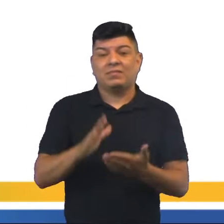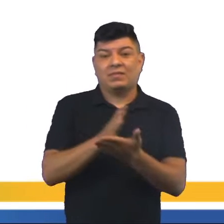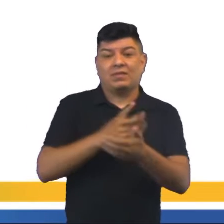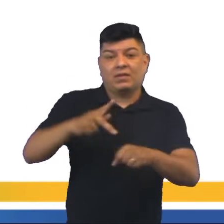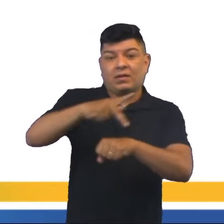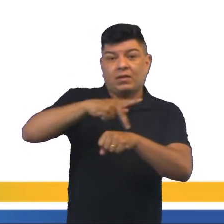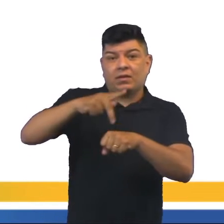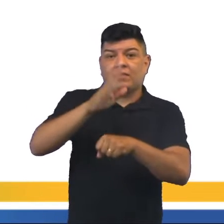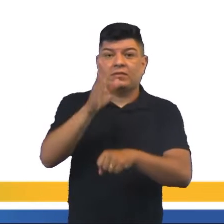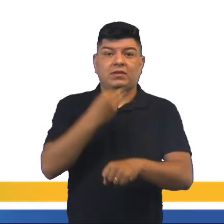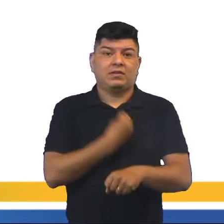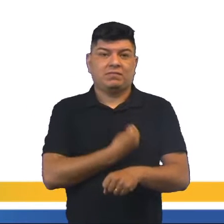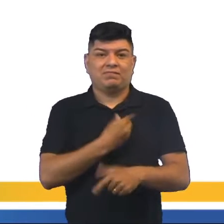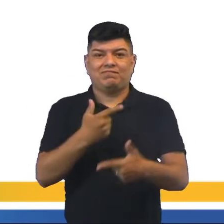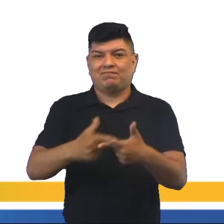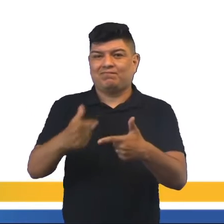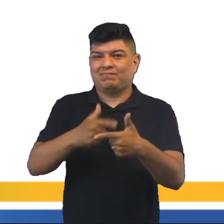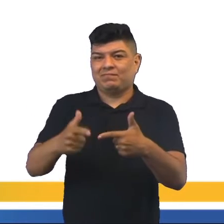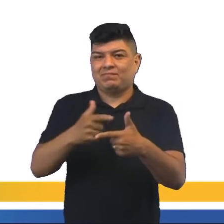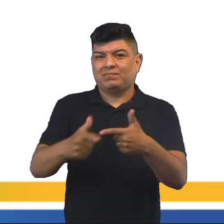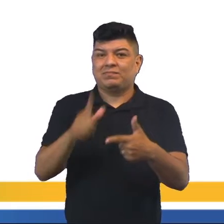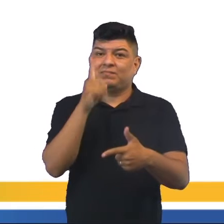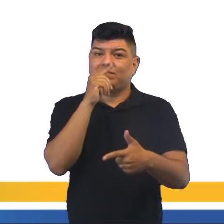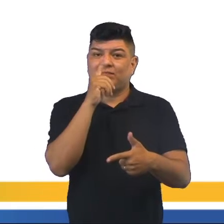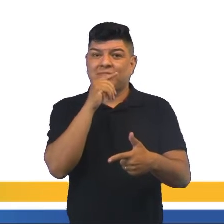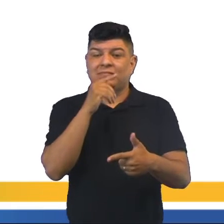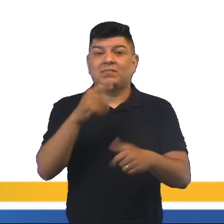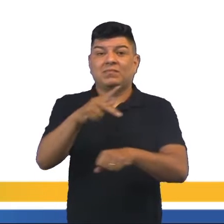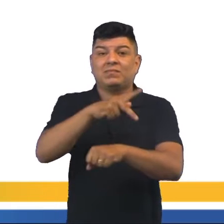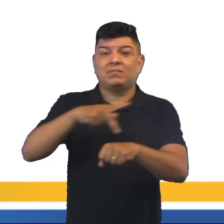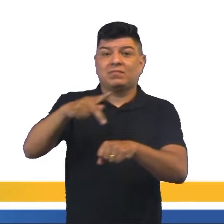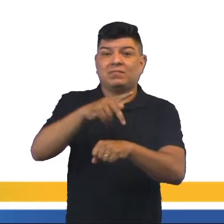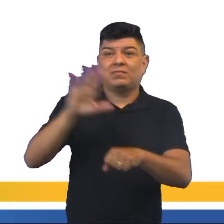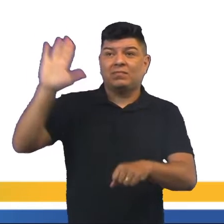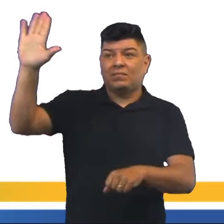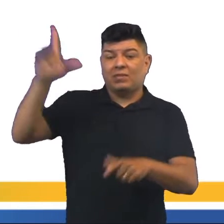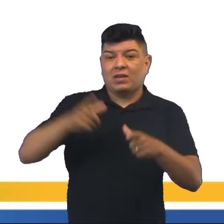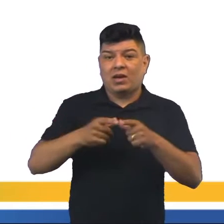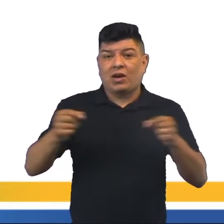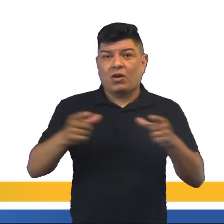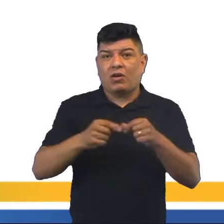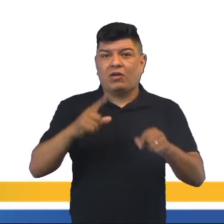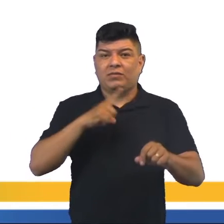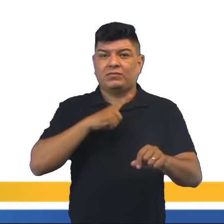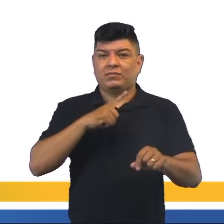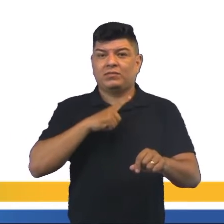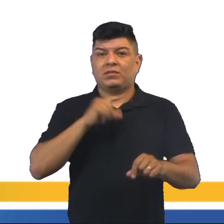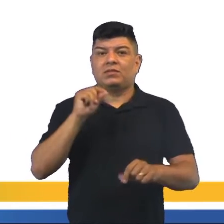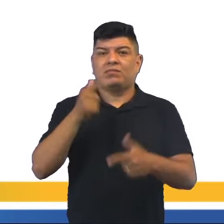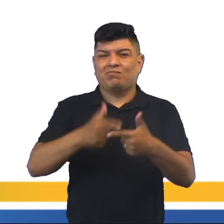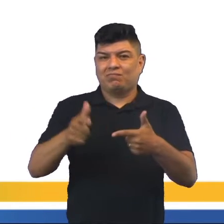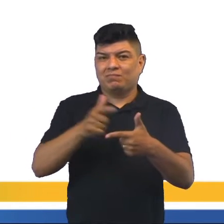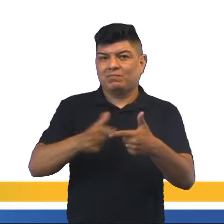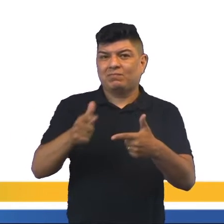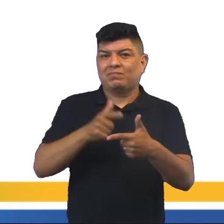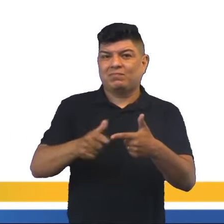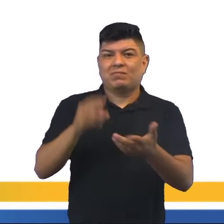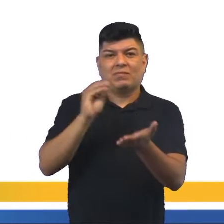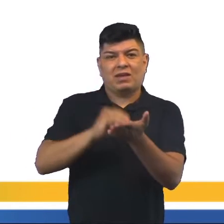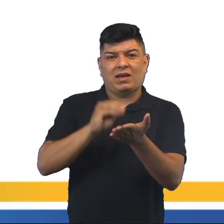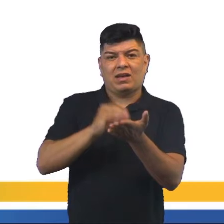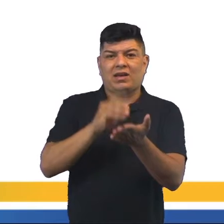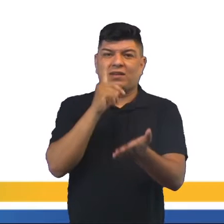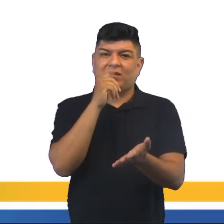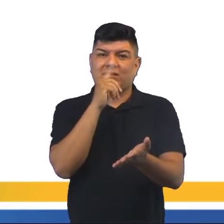países já vivem nessa guerra da disputa pela água, como acontece em países do Oriente Médio, onde lá já tem o problema da escassez de